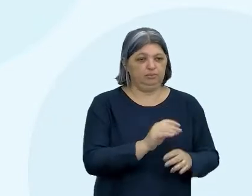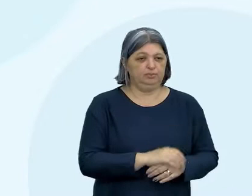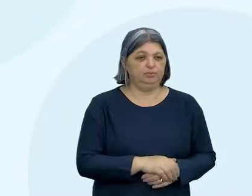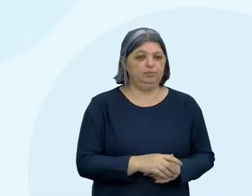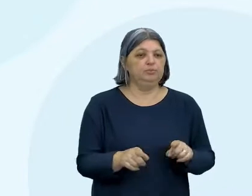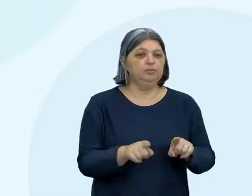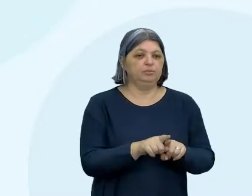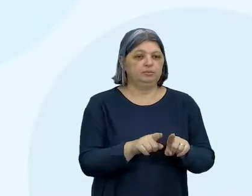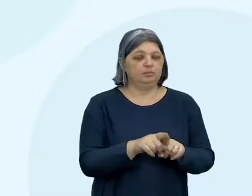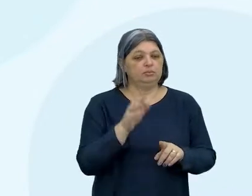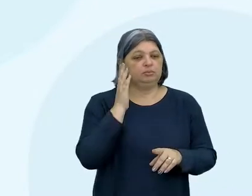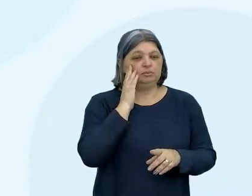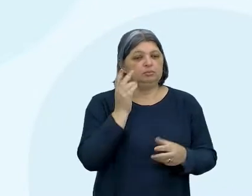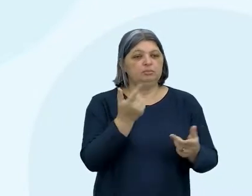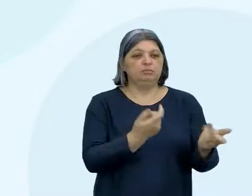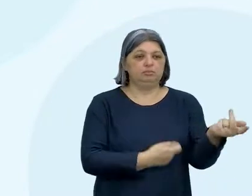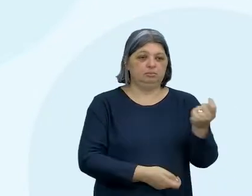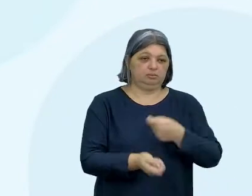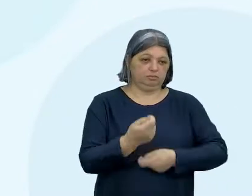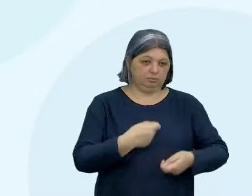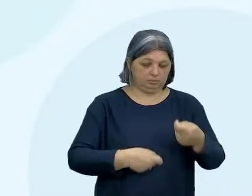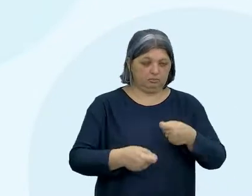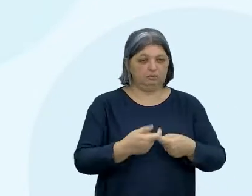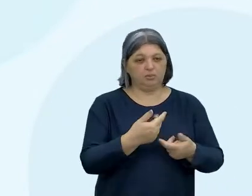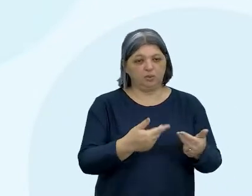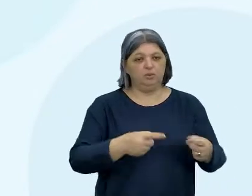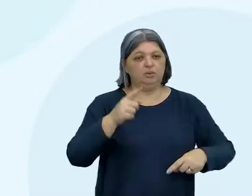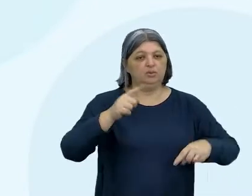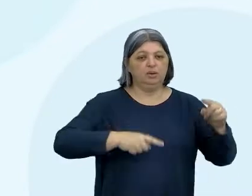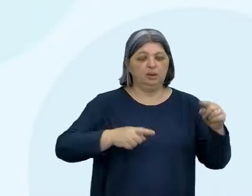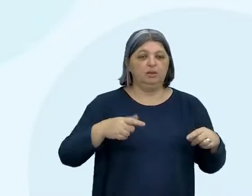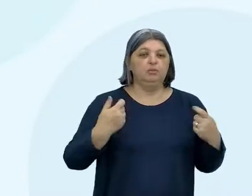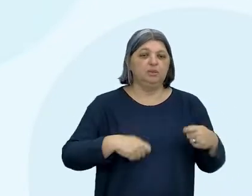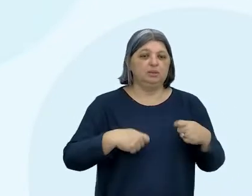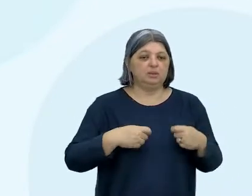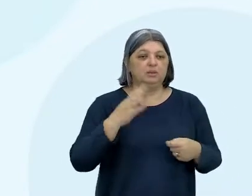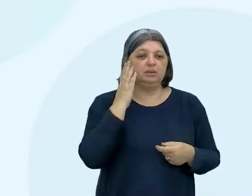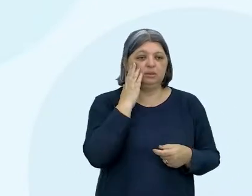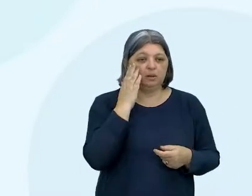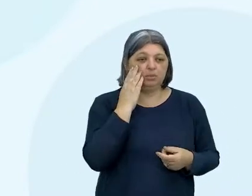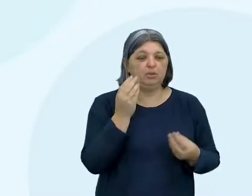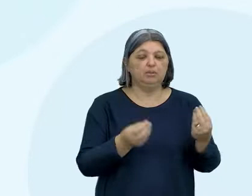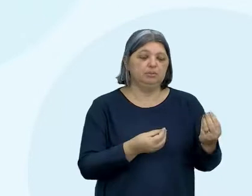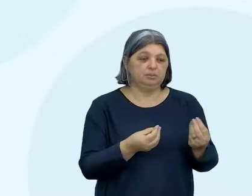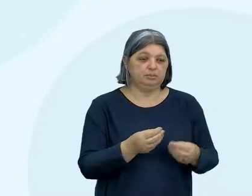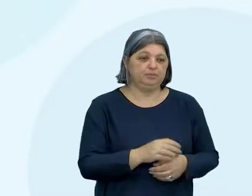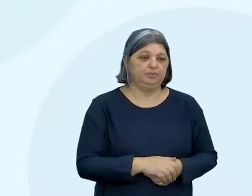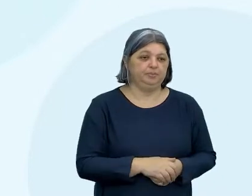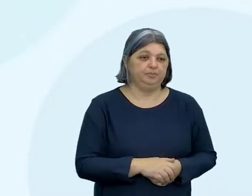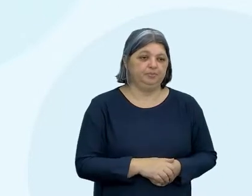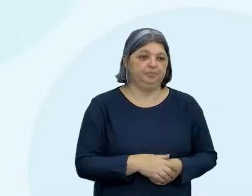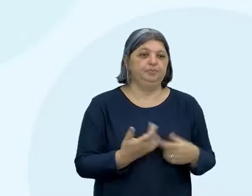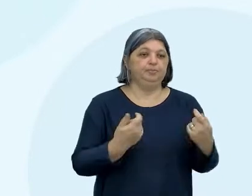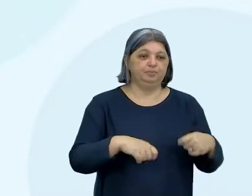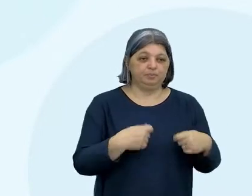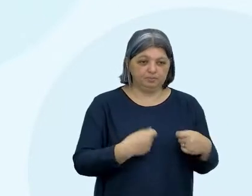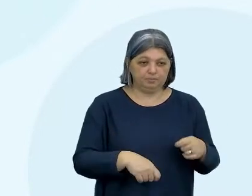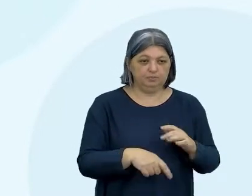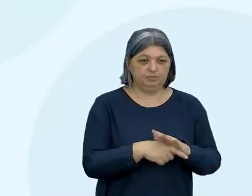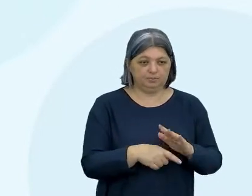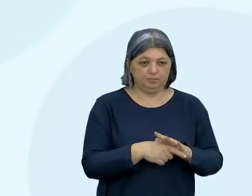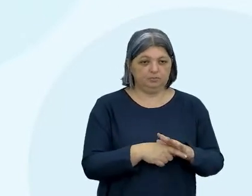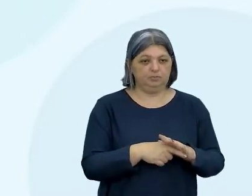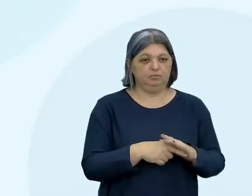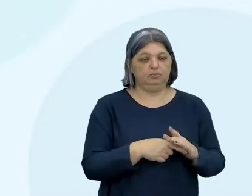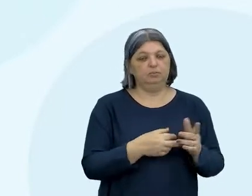as finanças, que envolve outras variáveis que precisam ser analisadas, tais como a necessidade